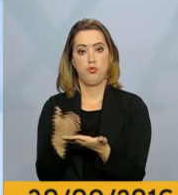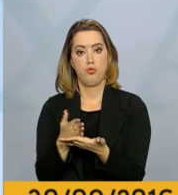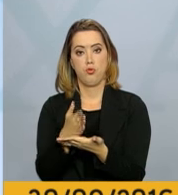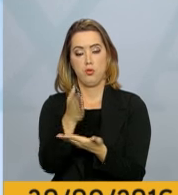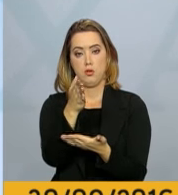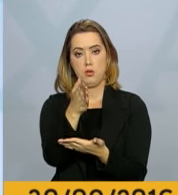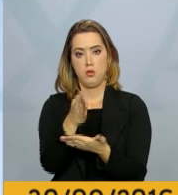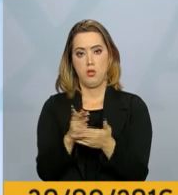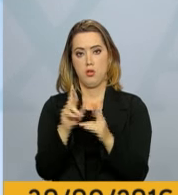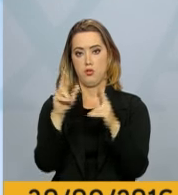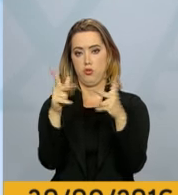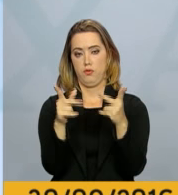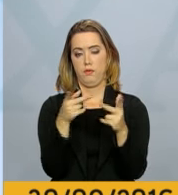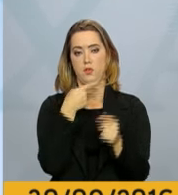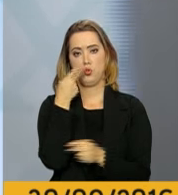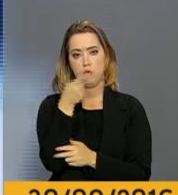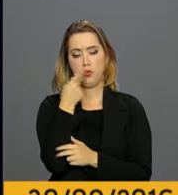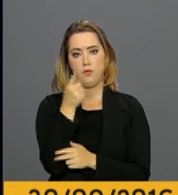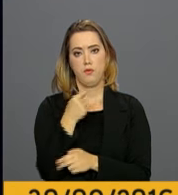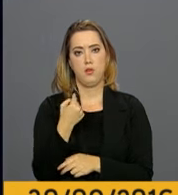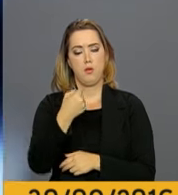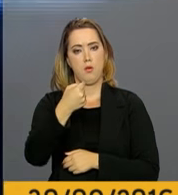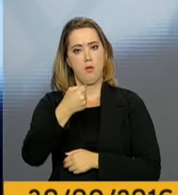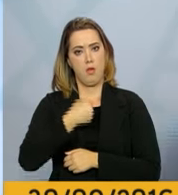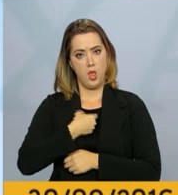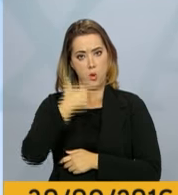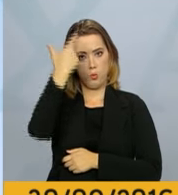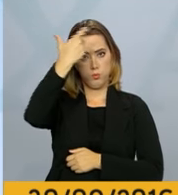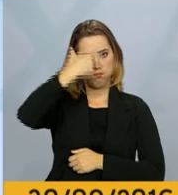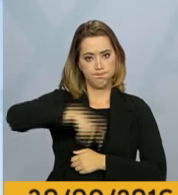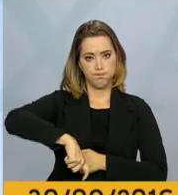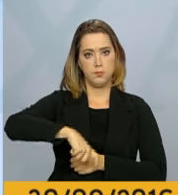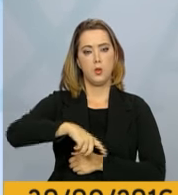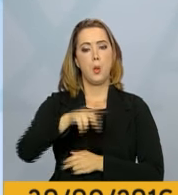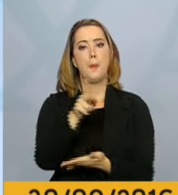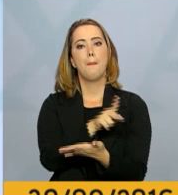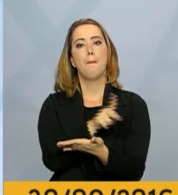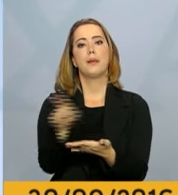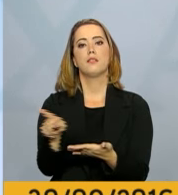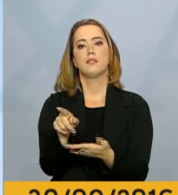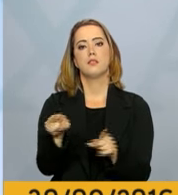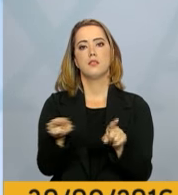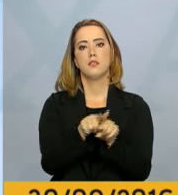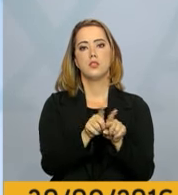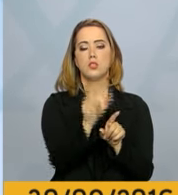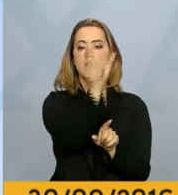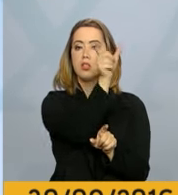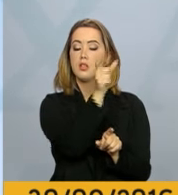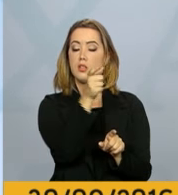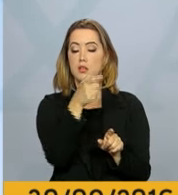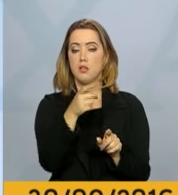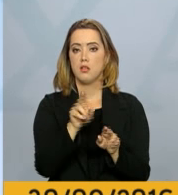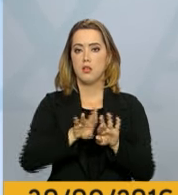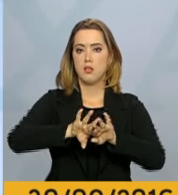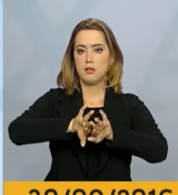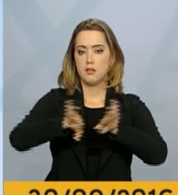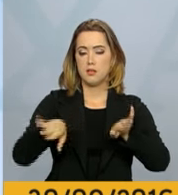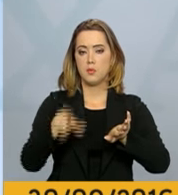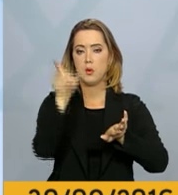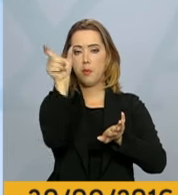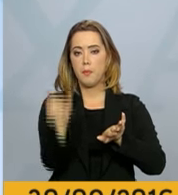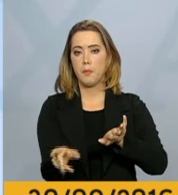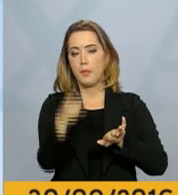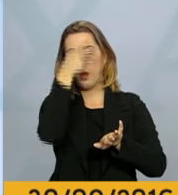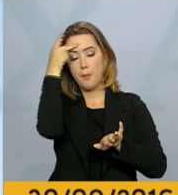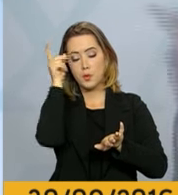do presidente da República e a figura institucional da presidência da República. Ou seja, quem estiver